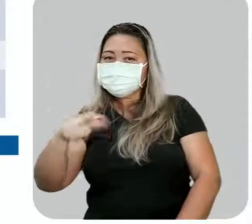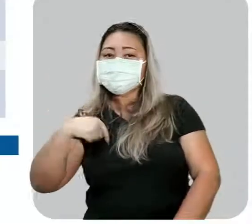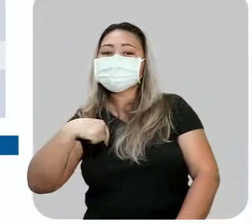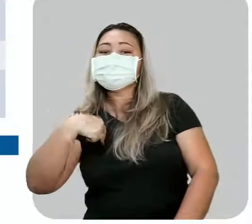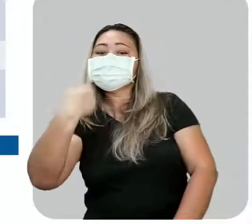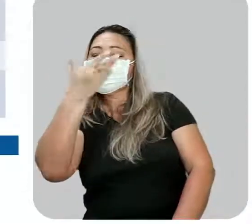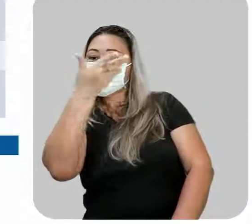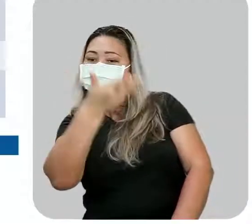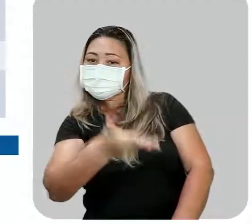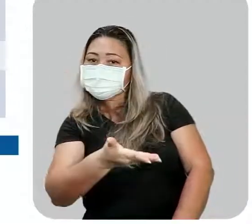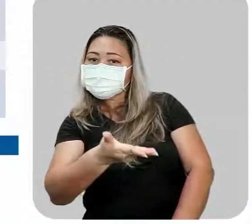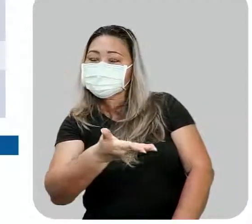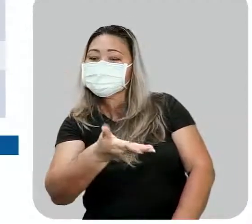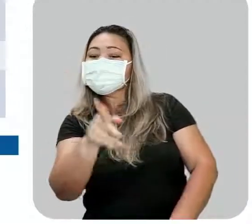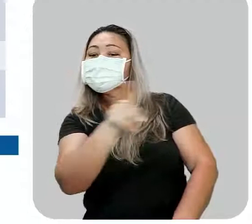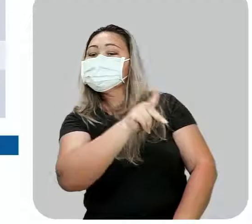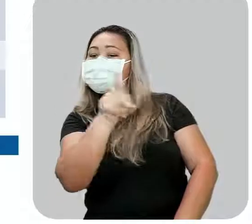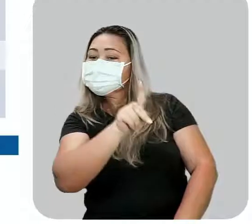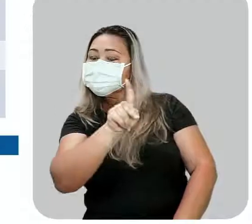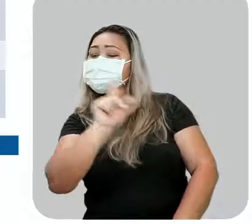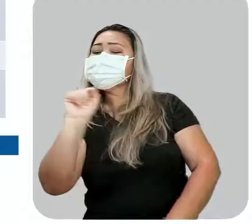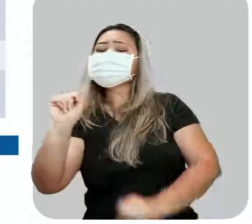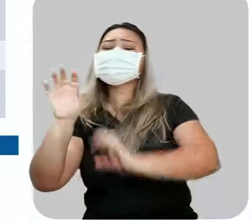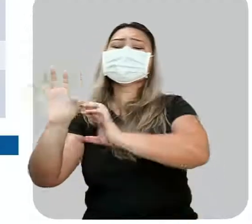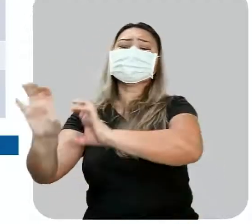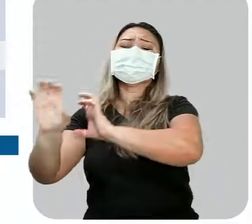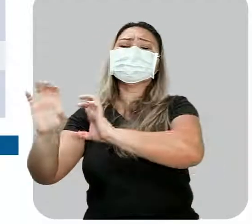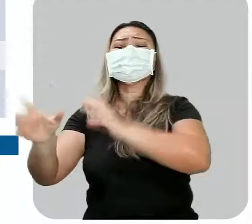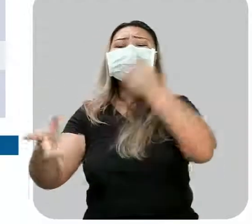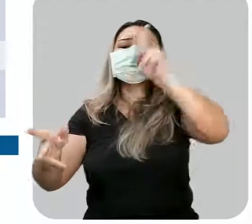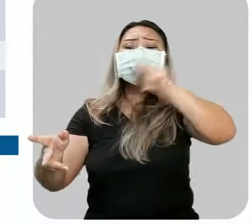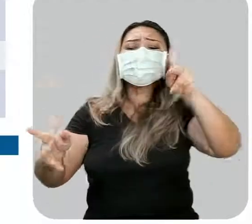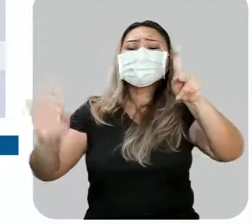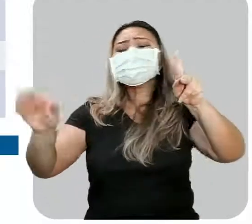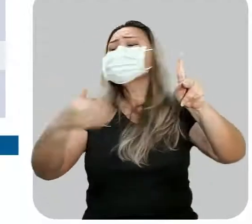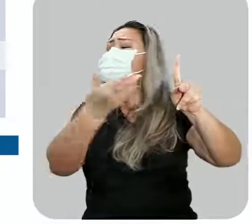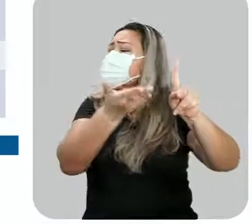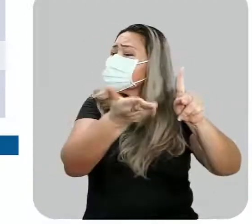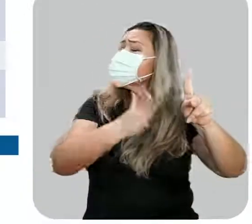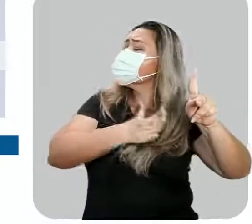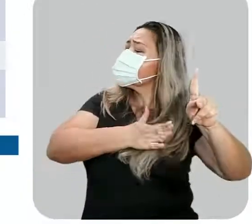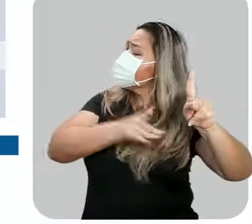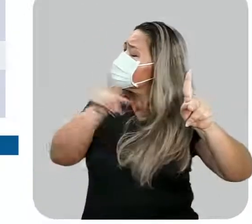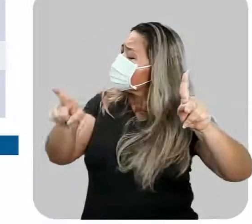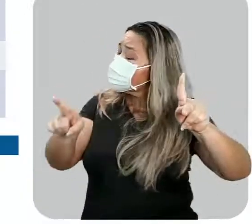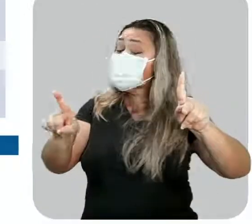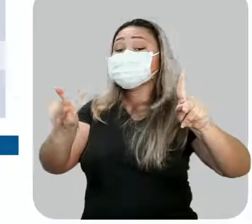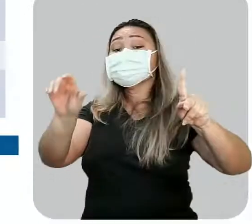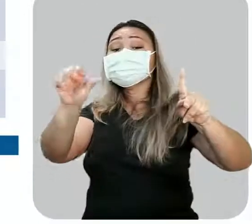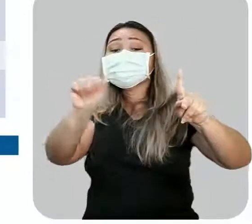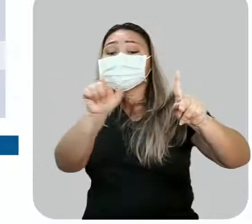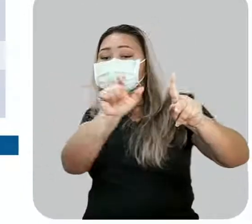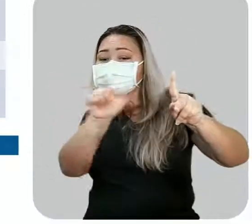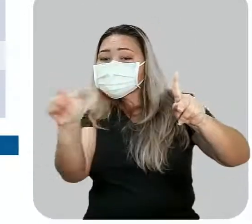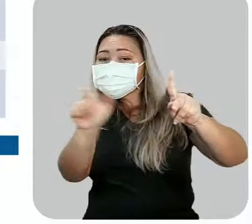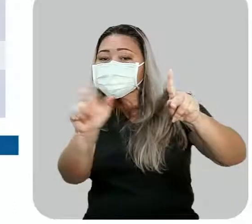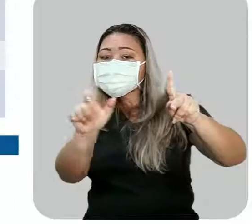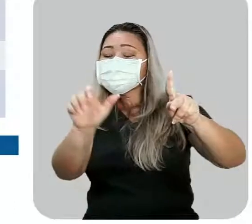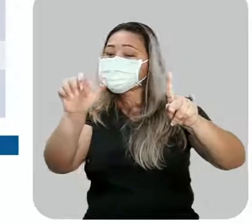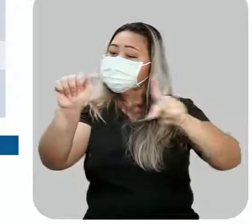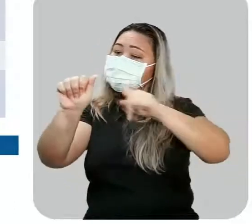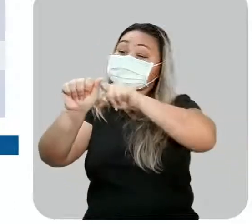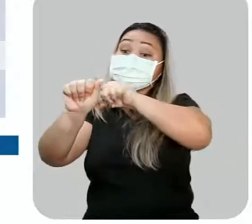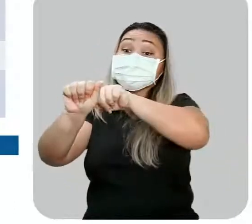atitude agradou ao professor. Olha só, que tá grifada aí, Tá em negrito